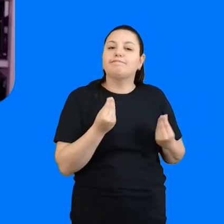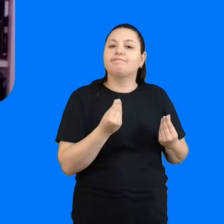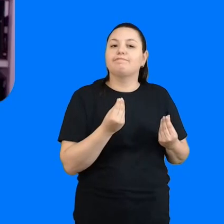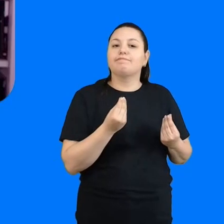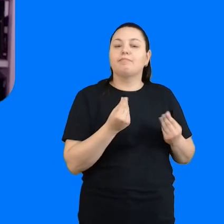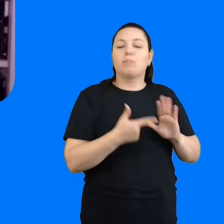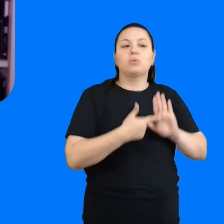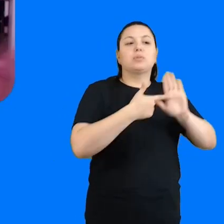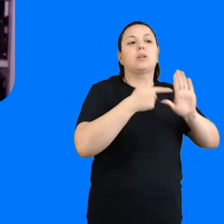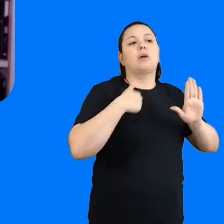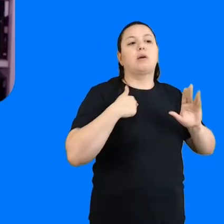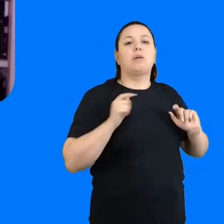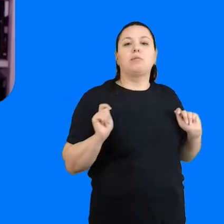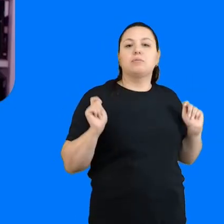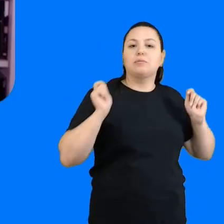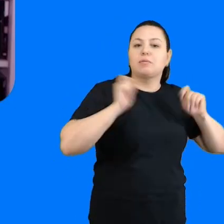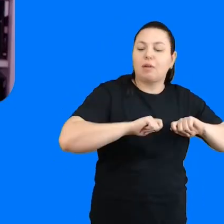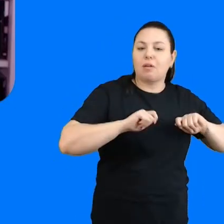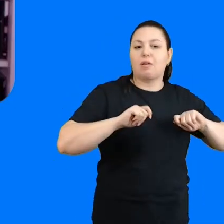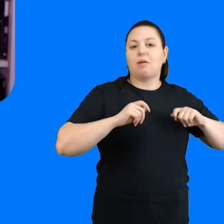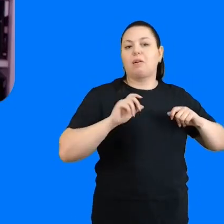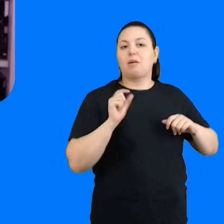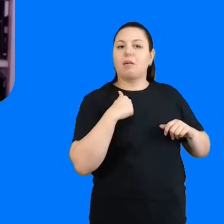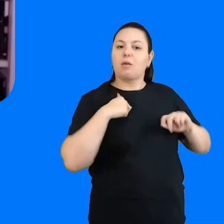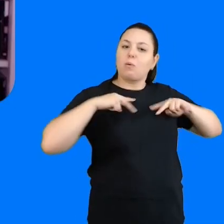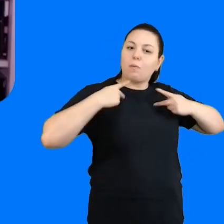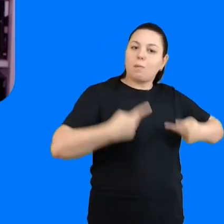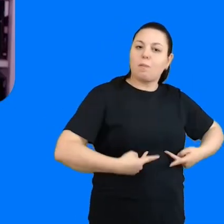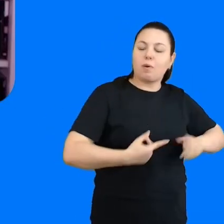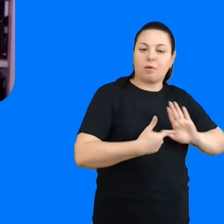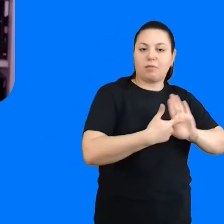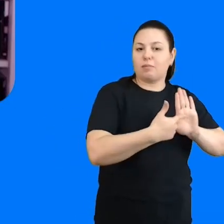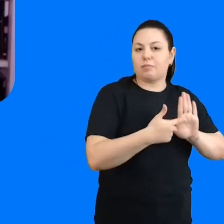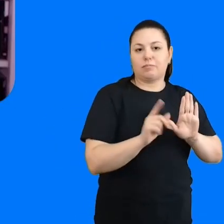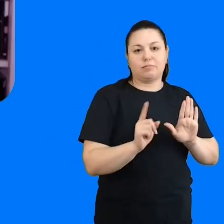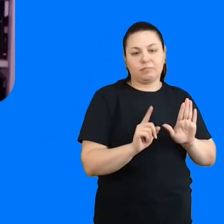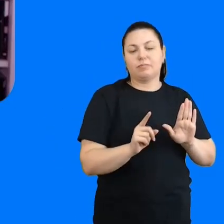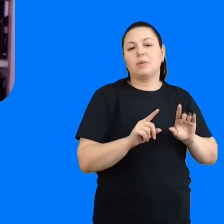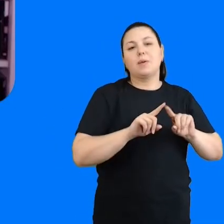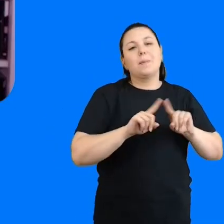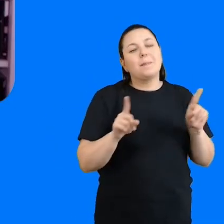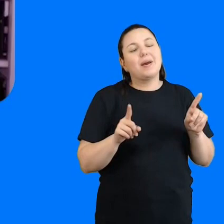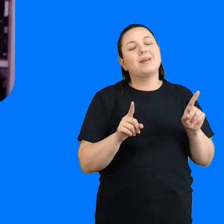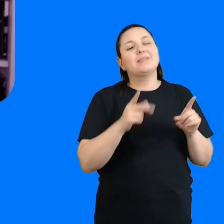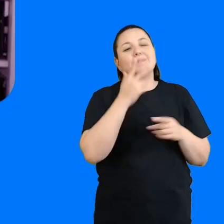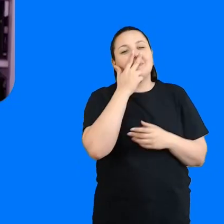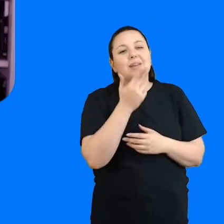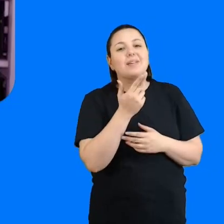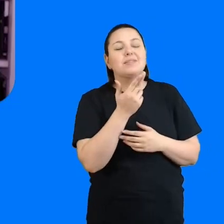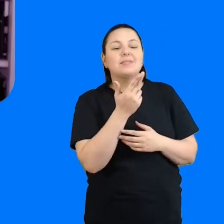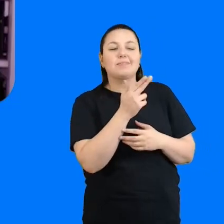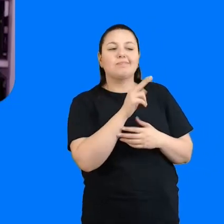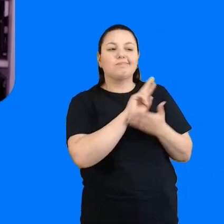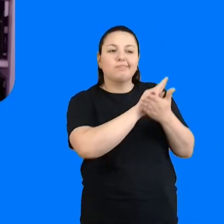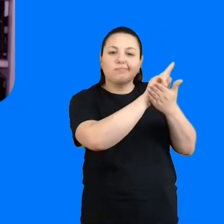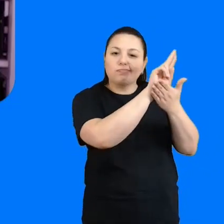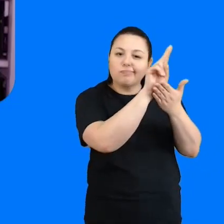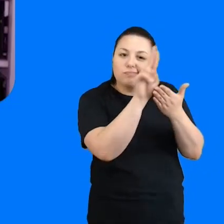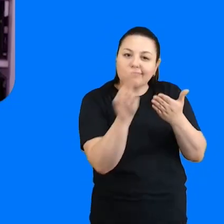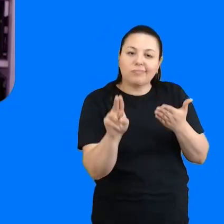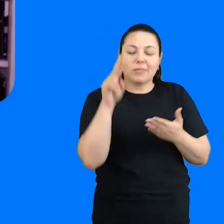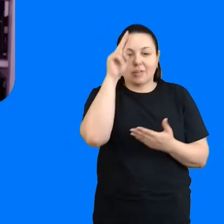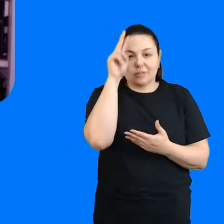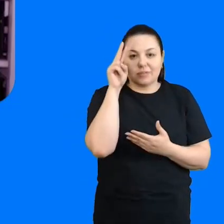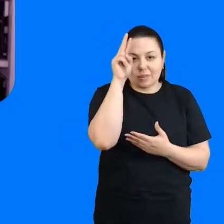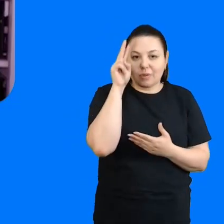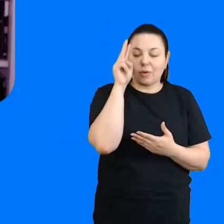ser como ser humano. Então notar essas histórias, essas narrativas que nos vêm constantemente à mente, é ter